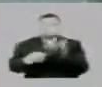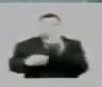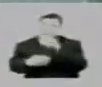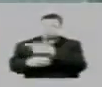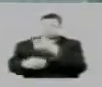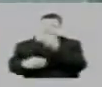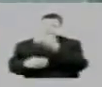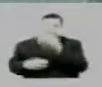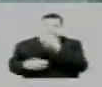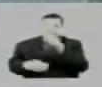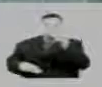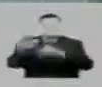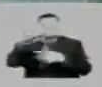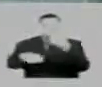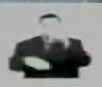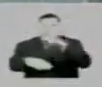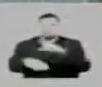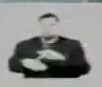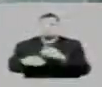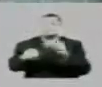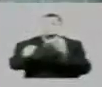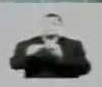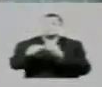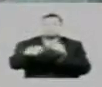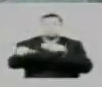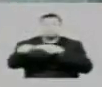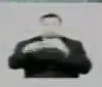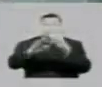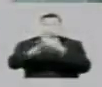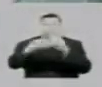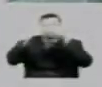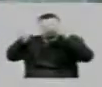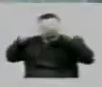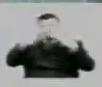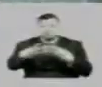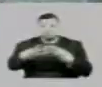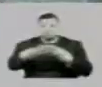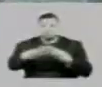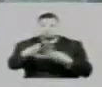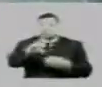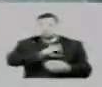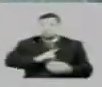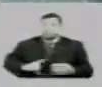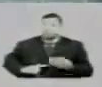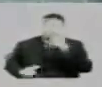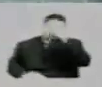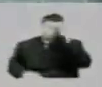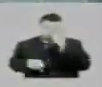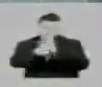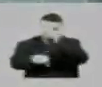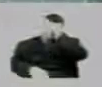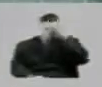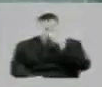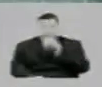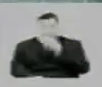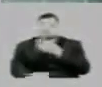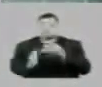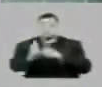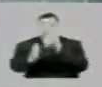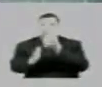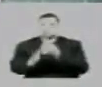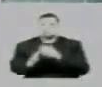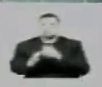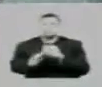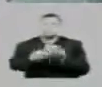que essas questões, pelo menos essas, sejam explicadas aos deputados e ao povo do estado do Amazonas.